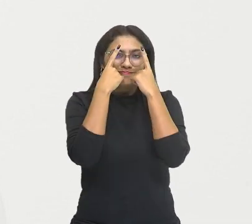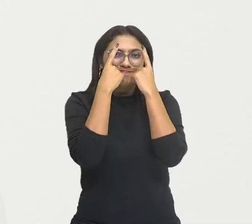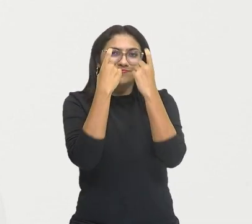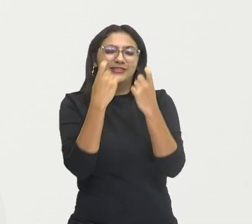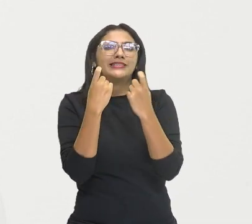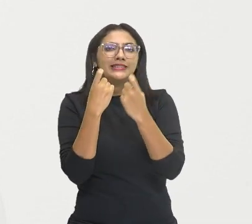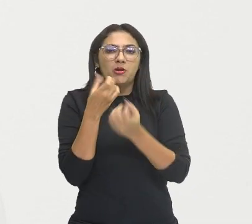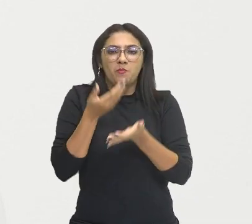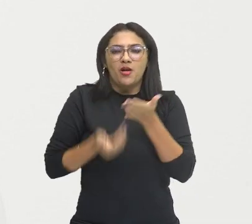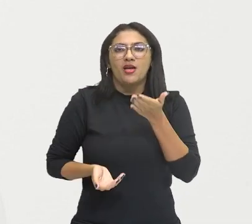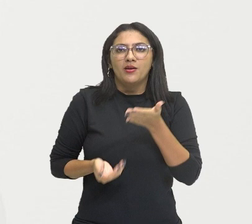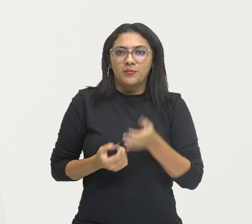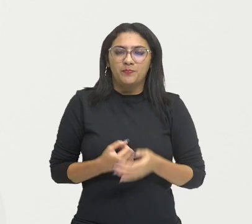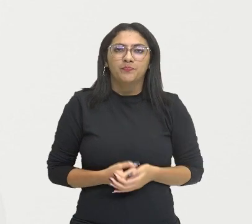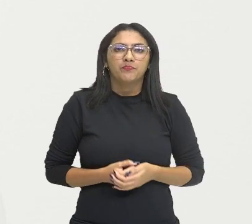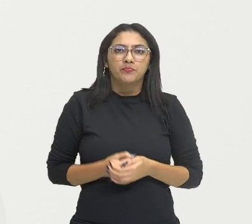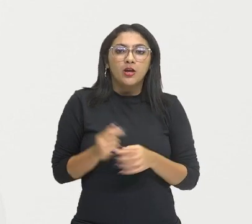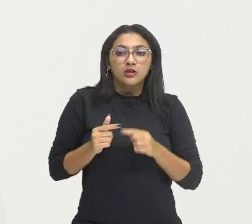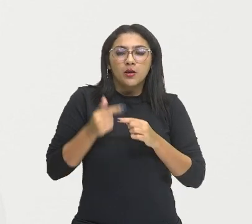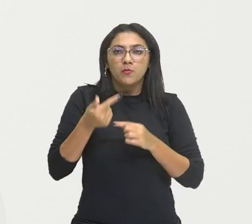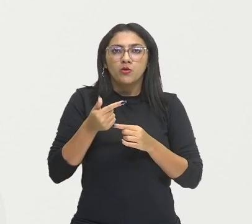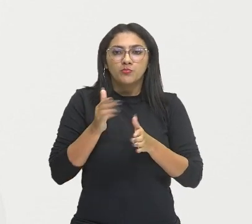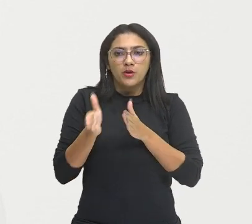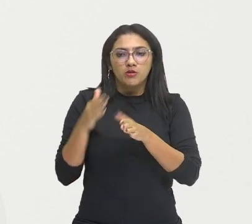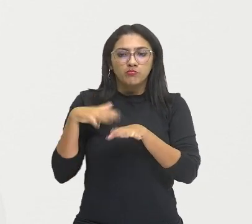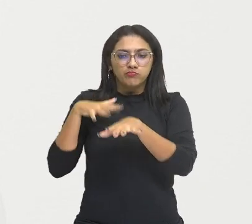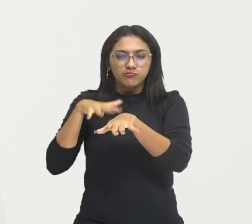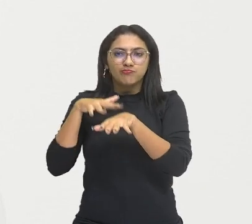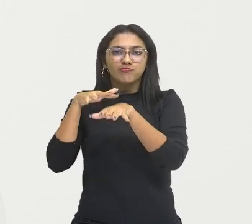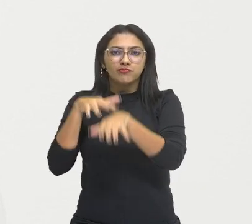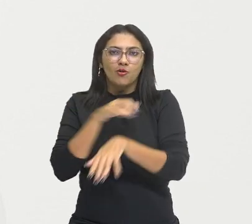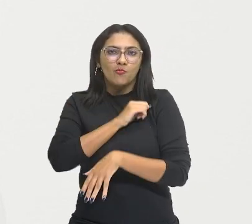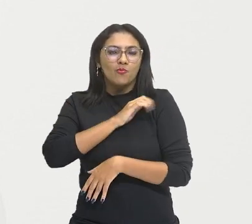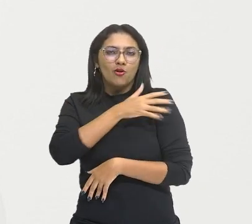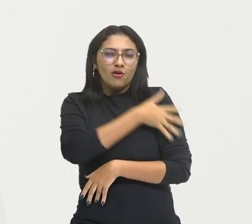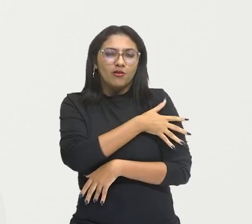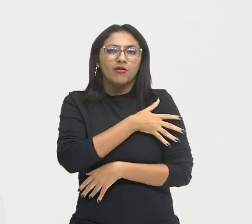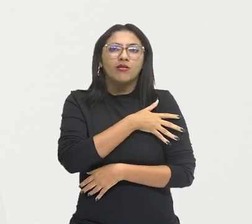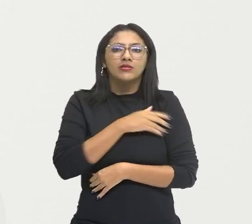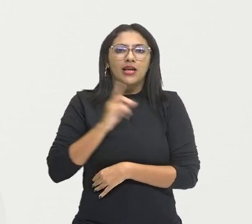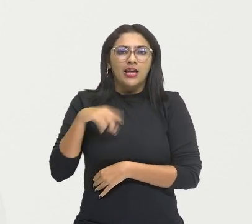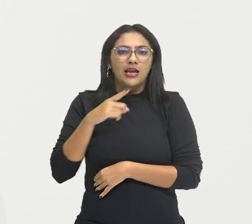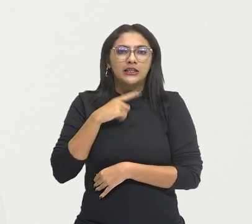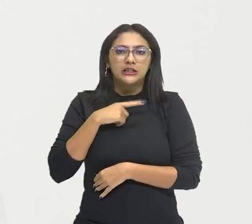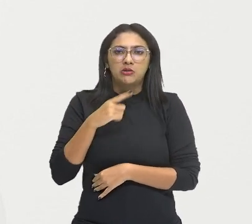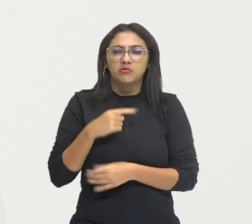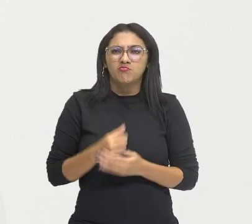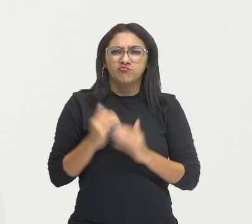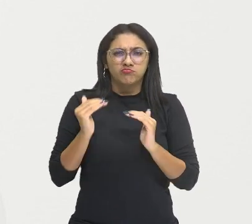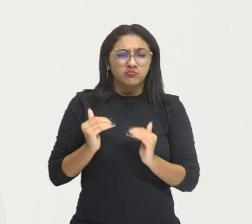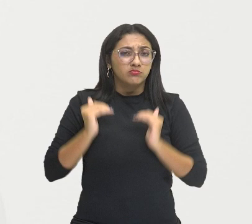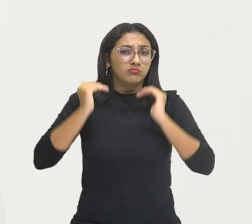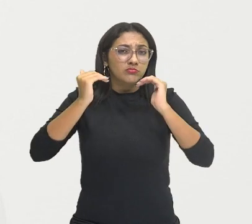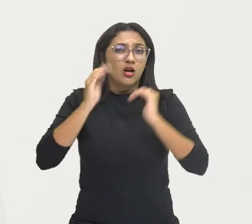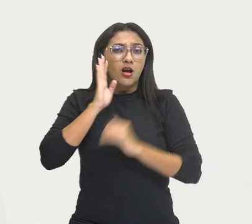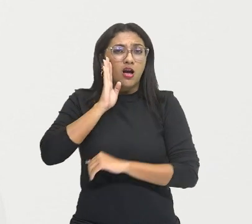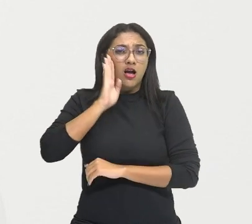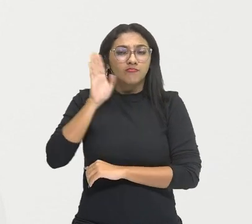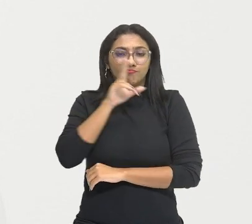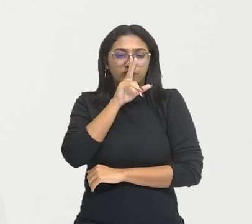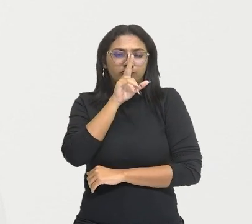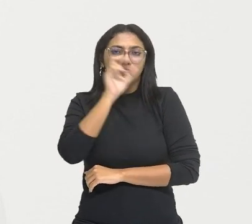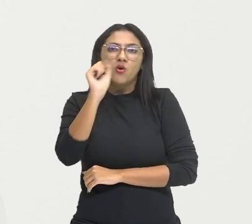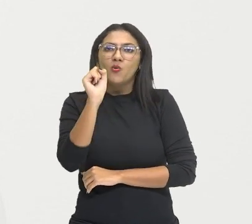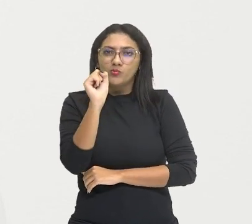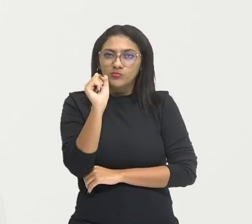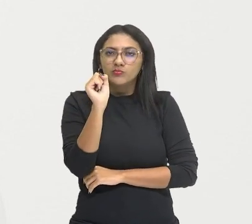tá? E no pós-Segunda Guerra, o exército soviético foi considerado, tá, o mais poderoso do mundo, para vocês terem uma